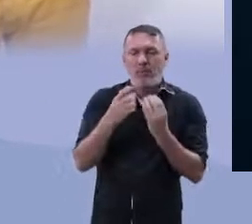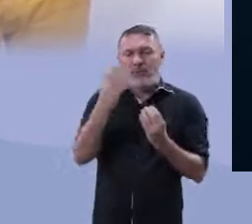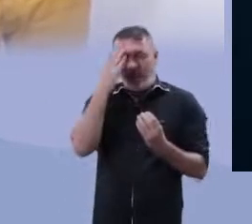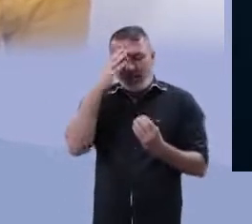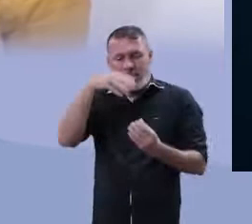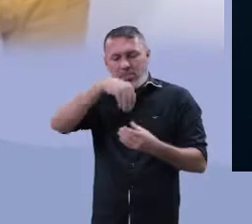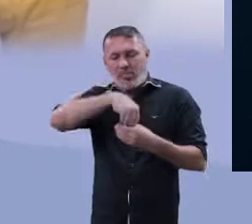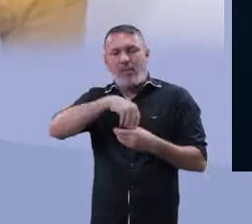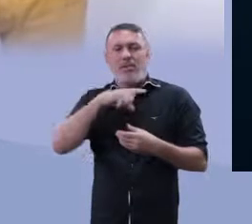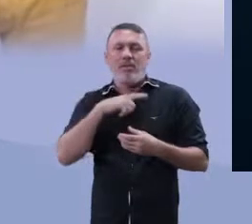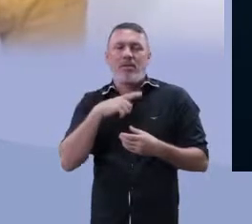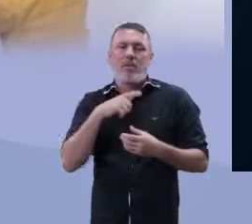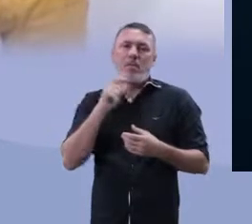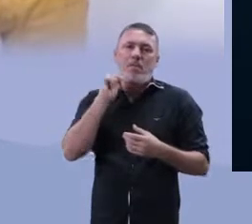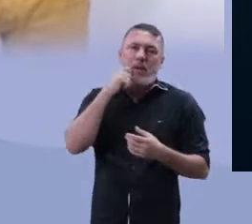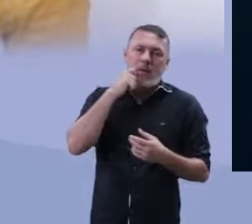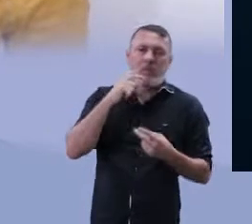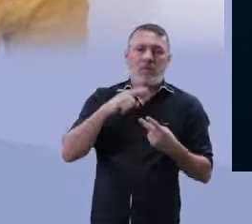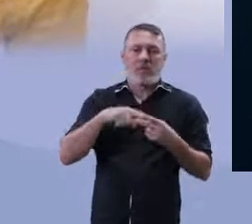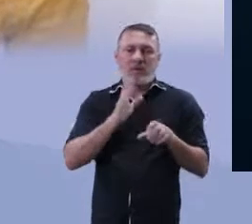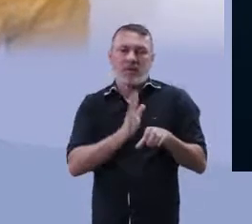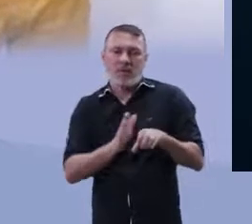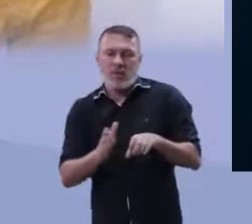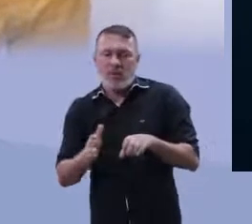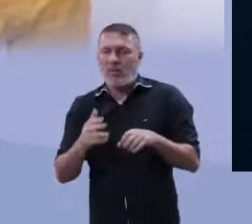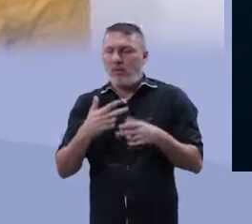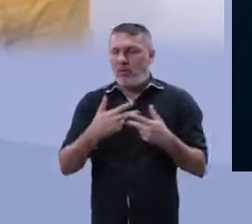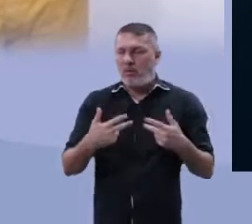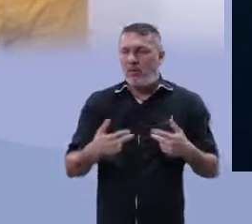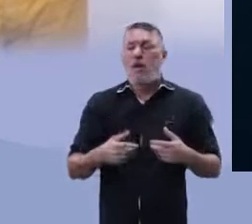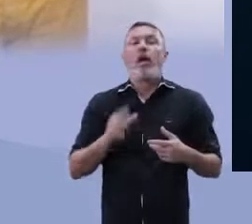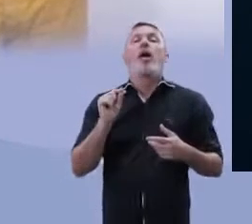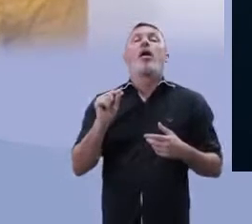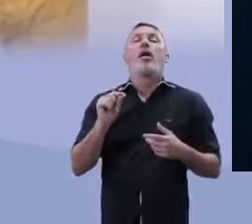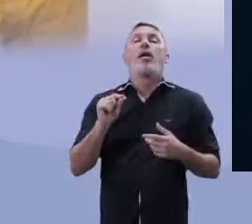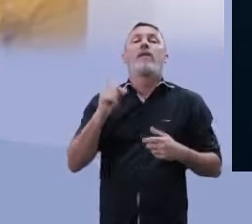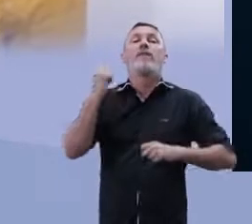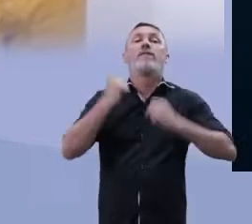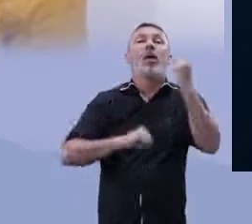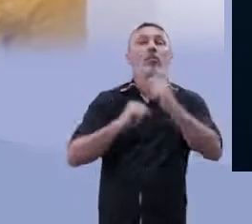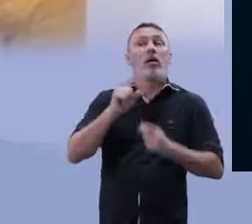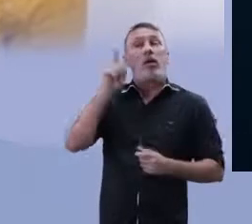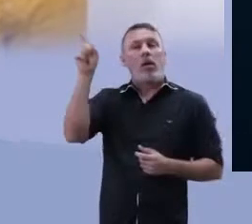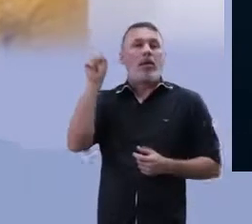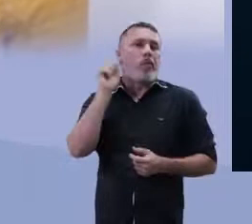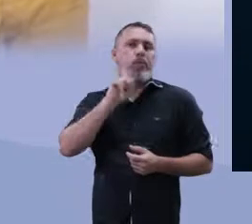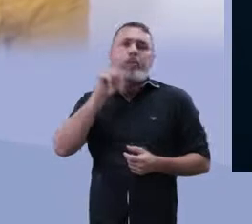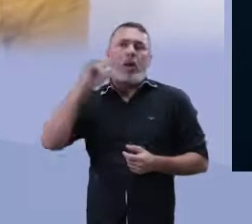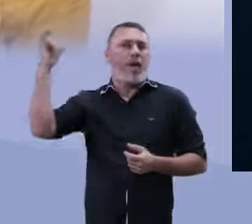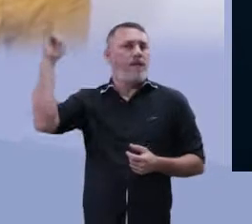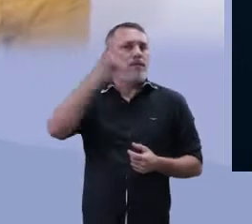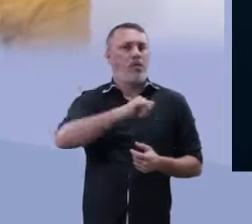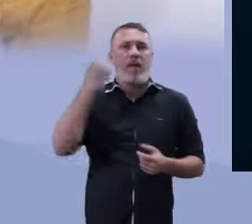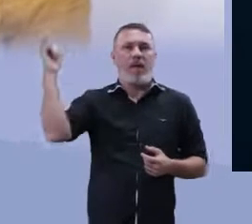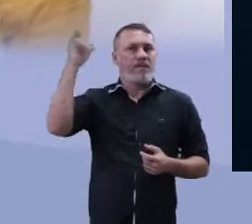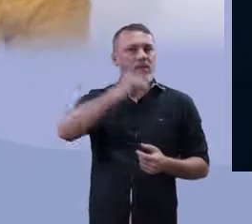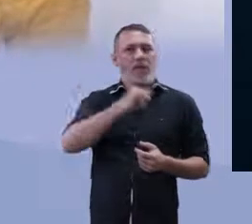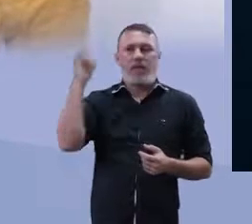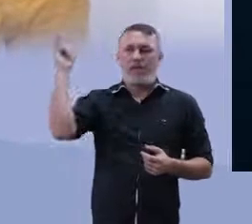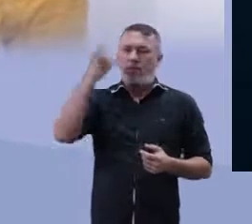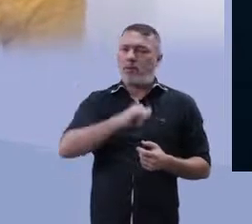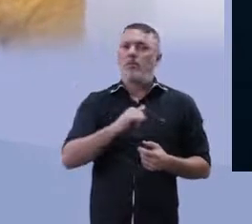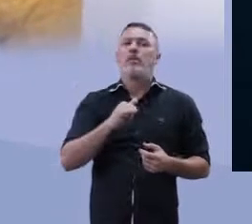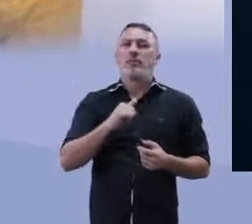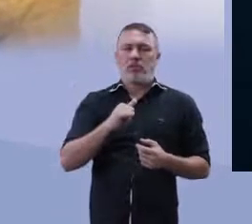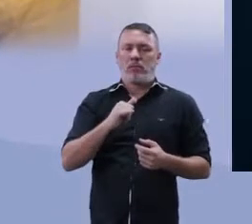nem o picles, nem o pão vieram da sede nos Estados Unidos. Tudo é feito e tudo é produzido aqui.